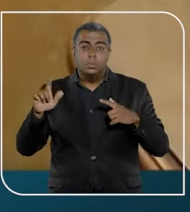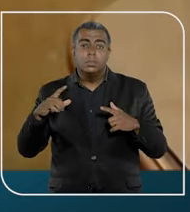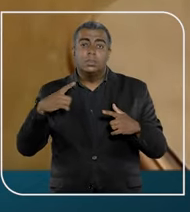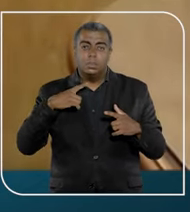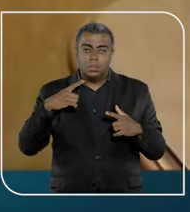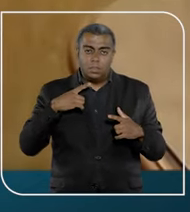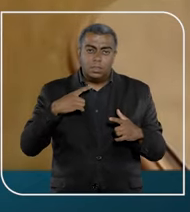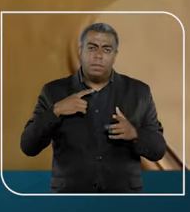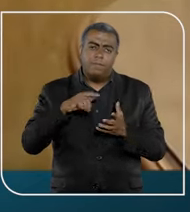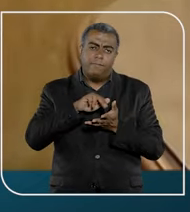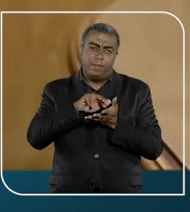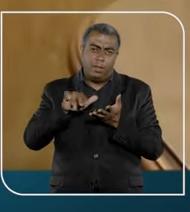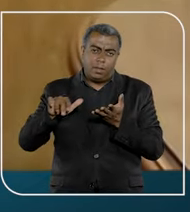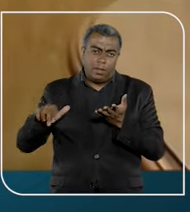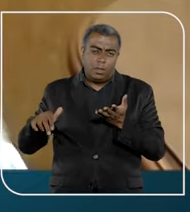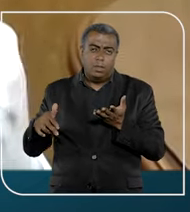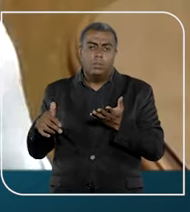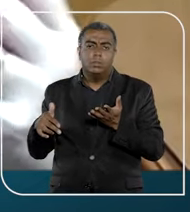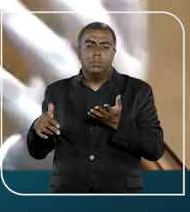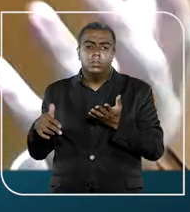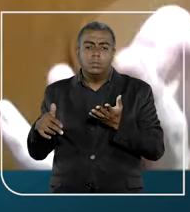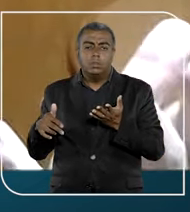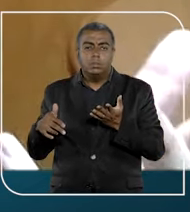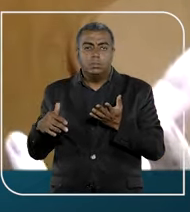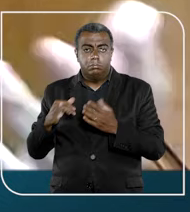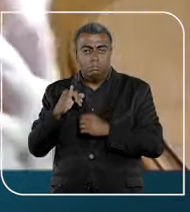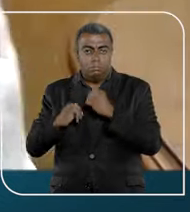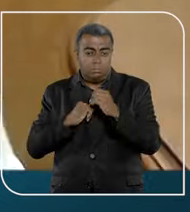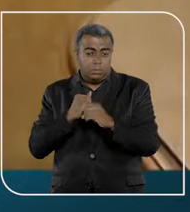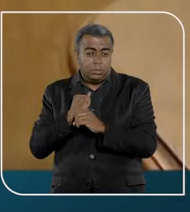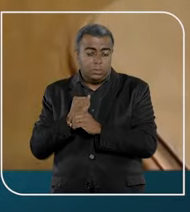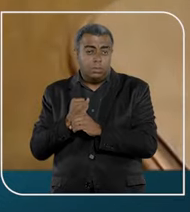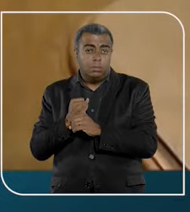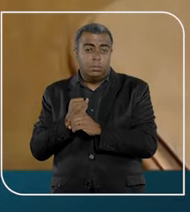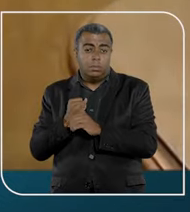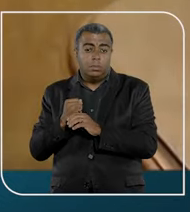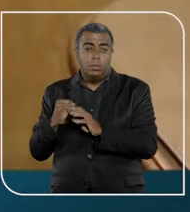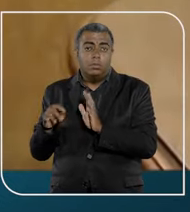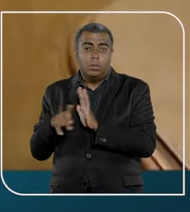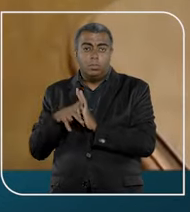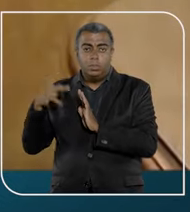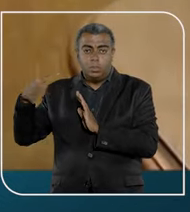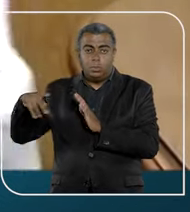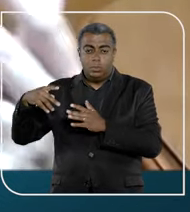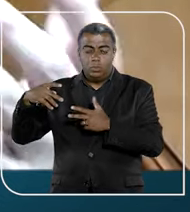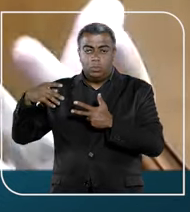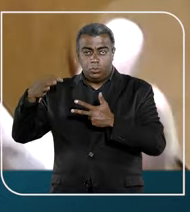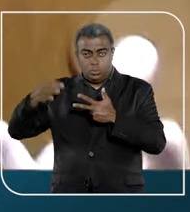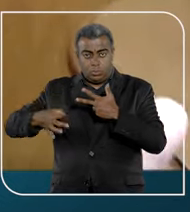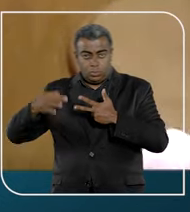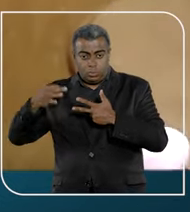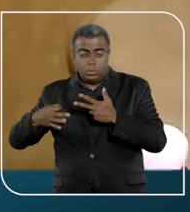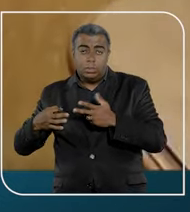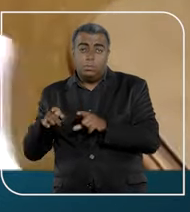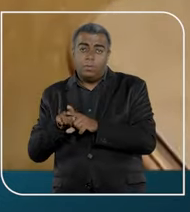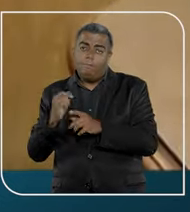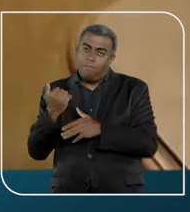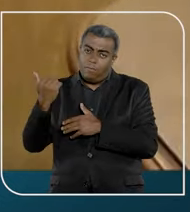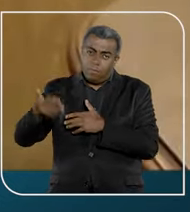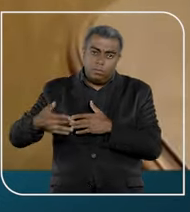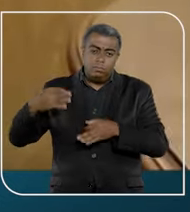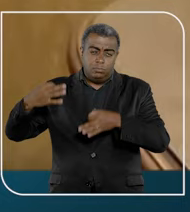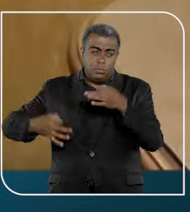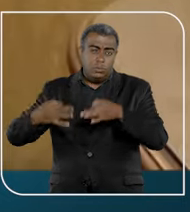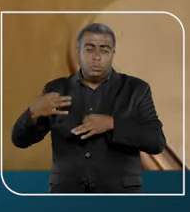a tentar outras coisas. E existem ferramentas eletrônicas feitas pelo